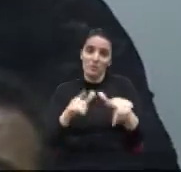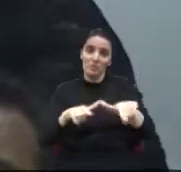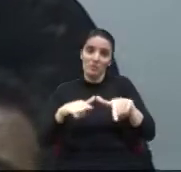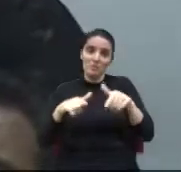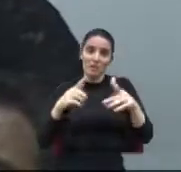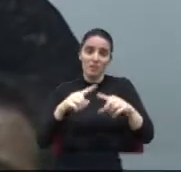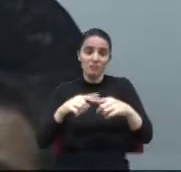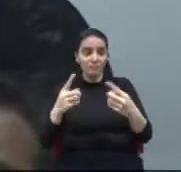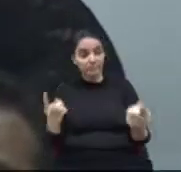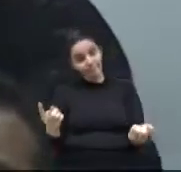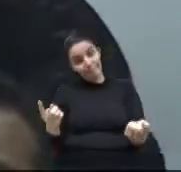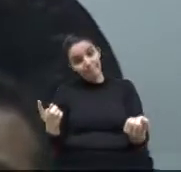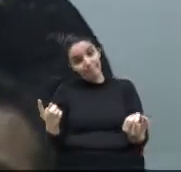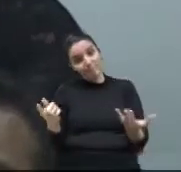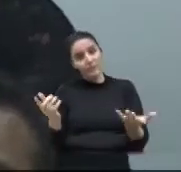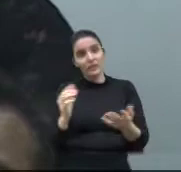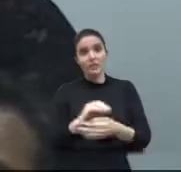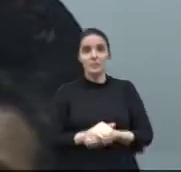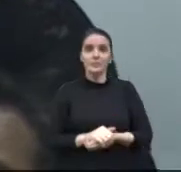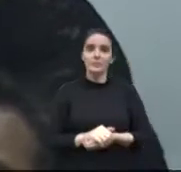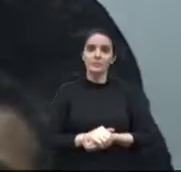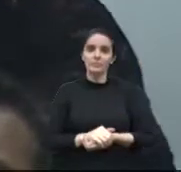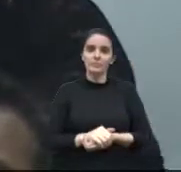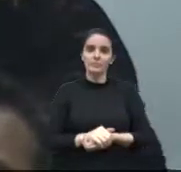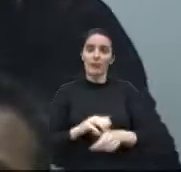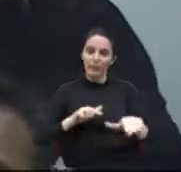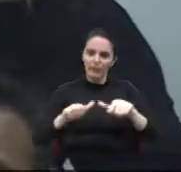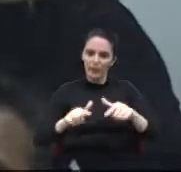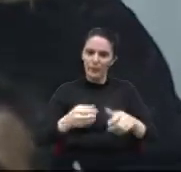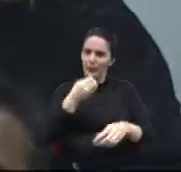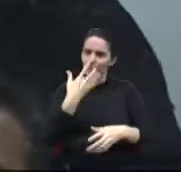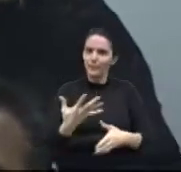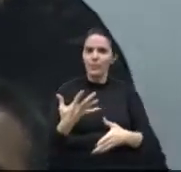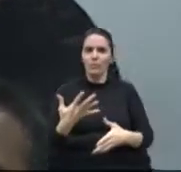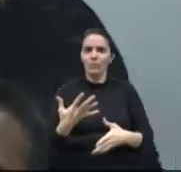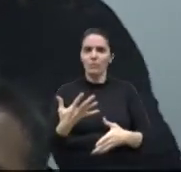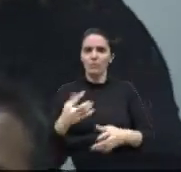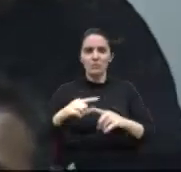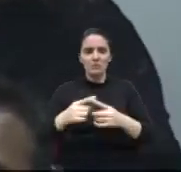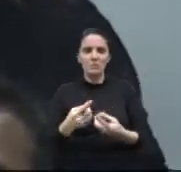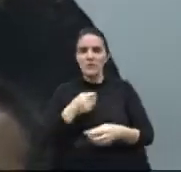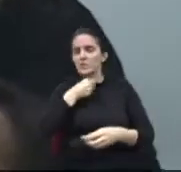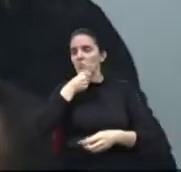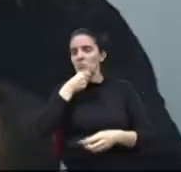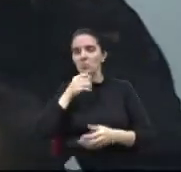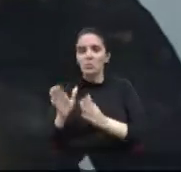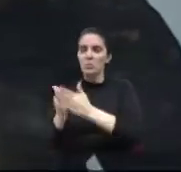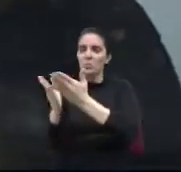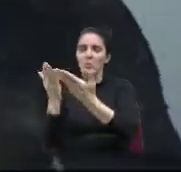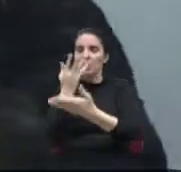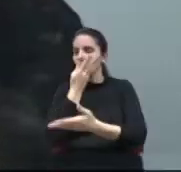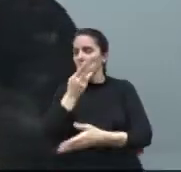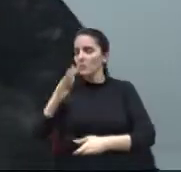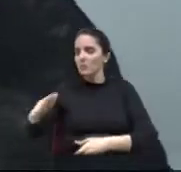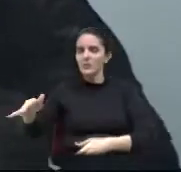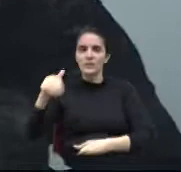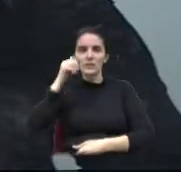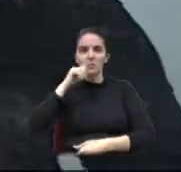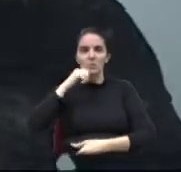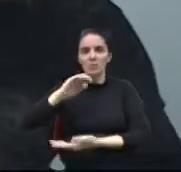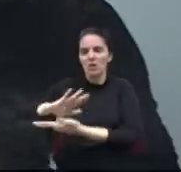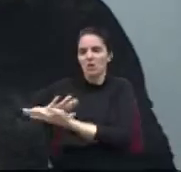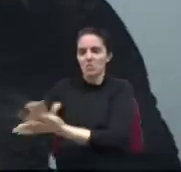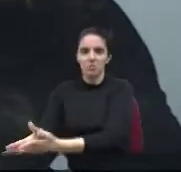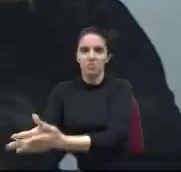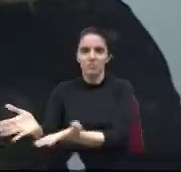Agora, comece a trabalhar, mas comece a trabalhar bem. Não judiar dos pobres, dos idosos, das crianças, das mulheres.